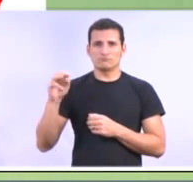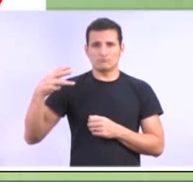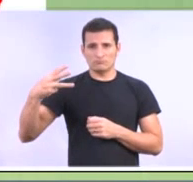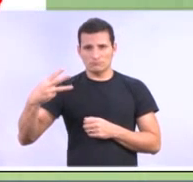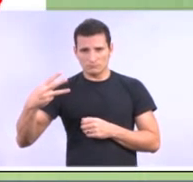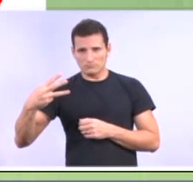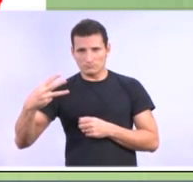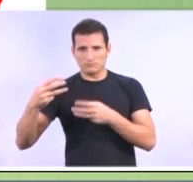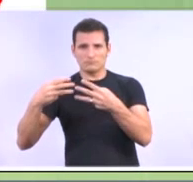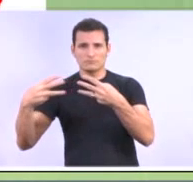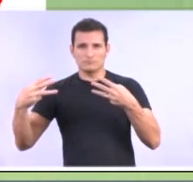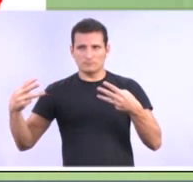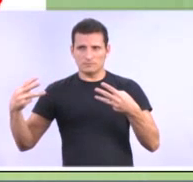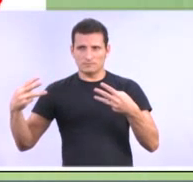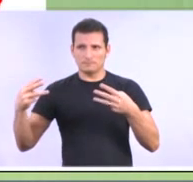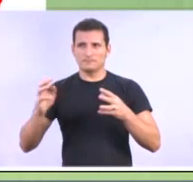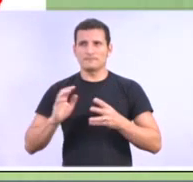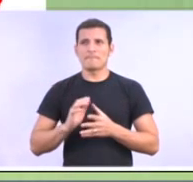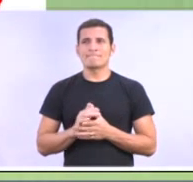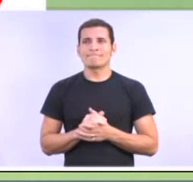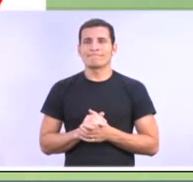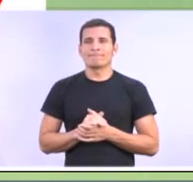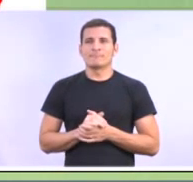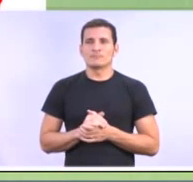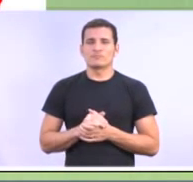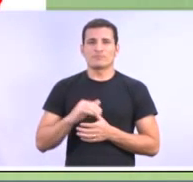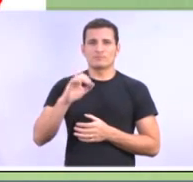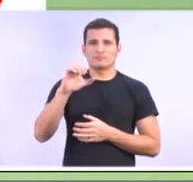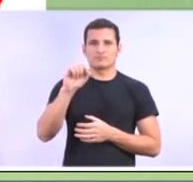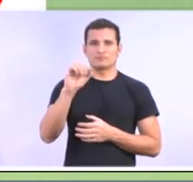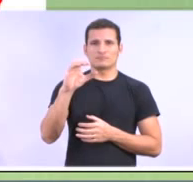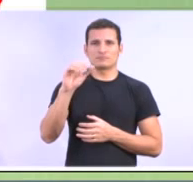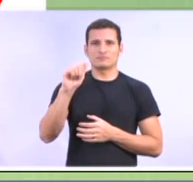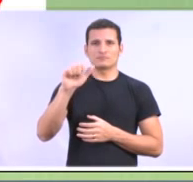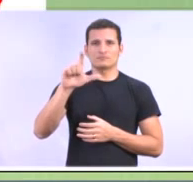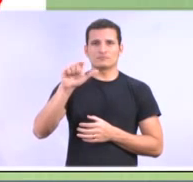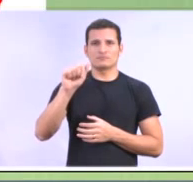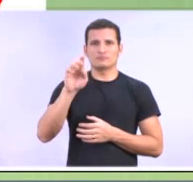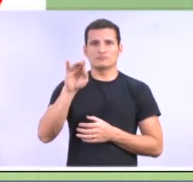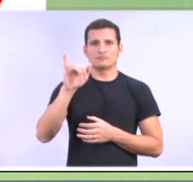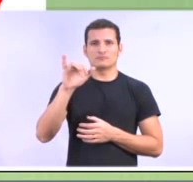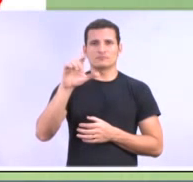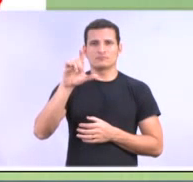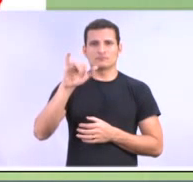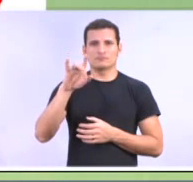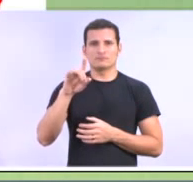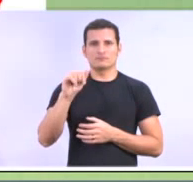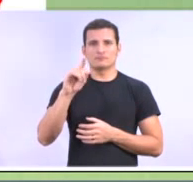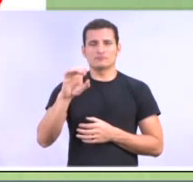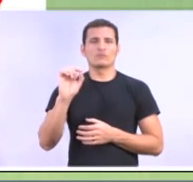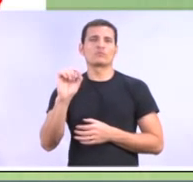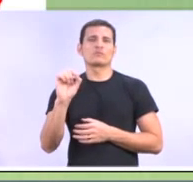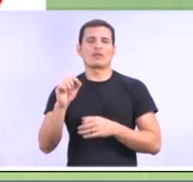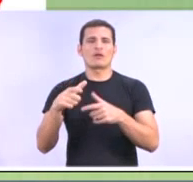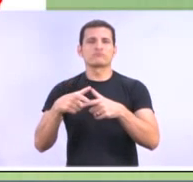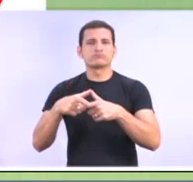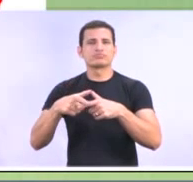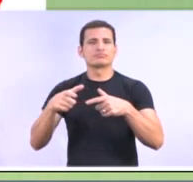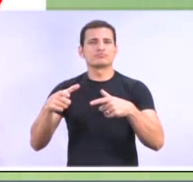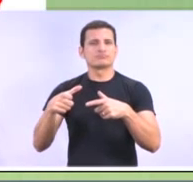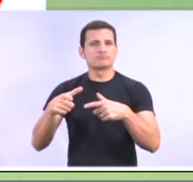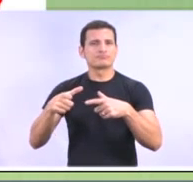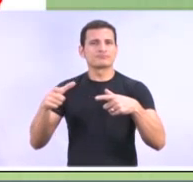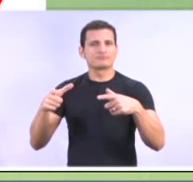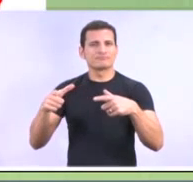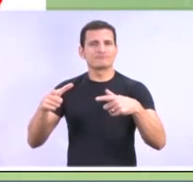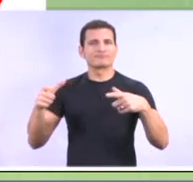ok? Então, a escalabilidade é basicamente você ter capacidade de crescer. Aqui a gente